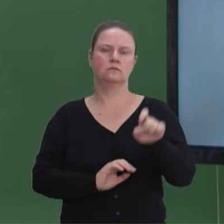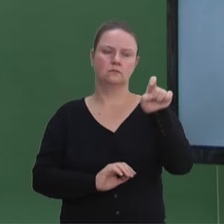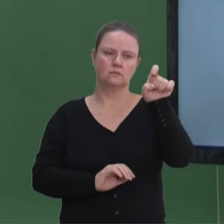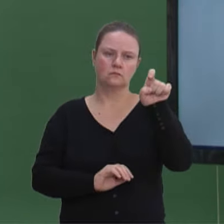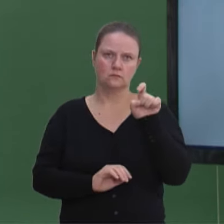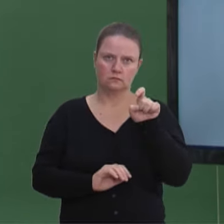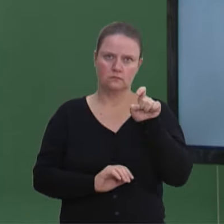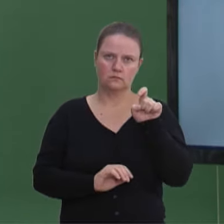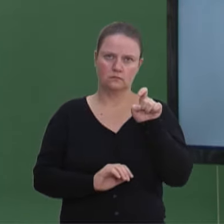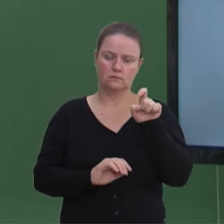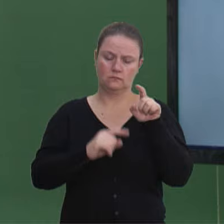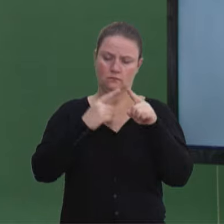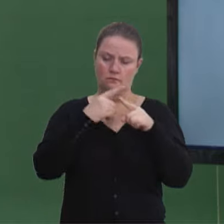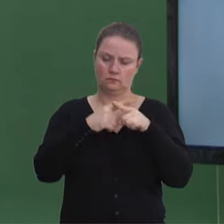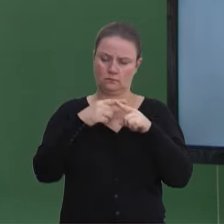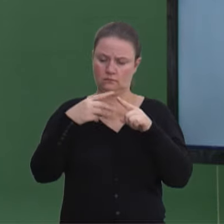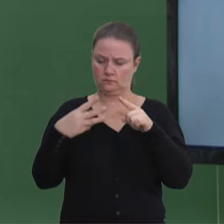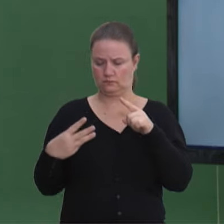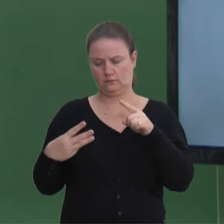X vezes 3,